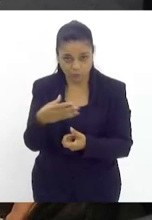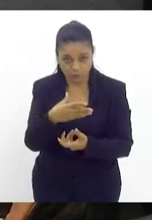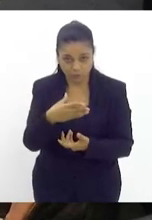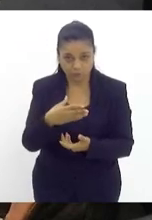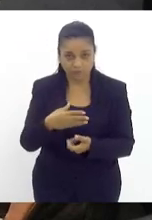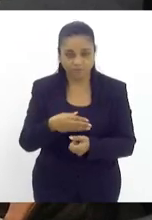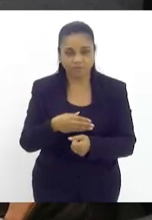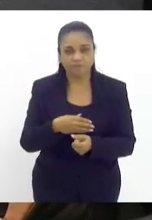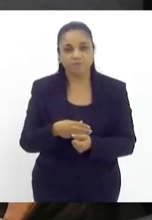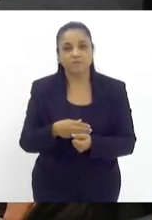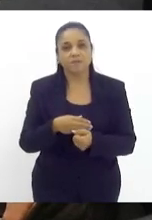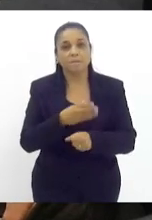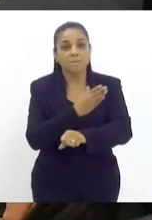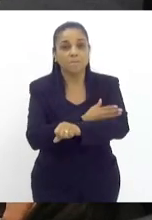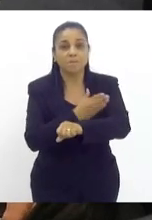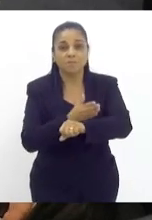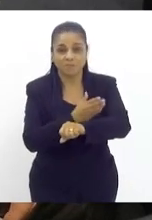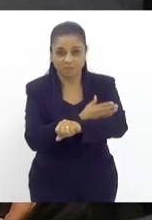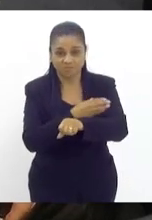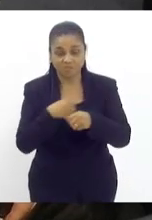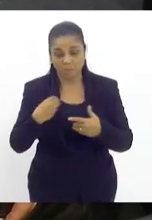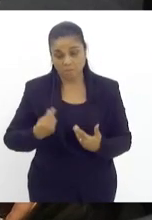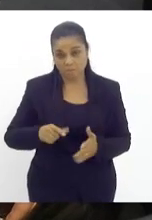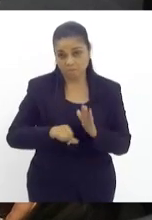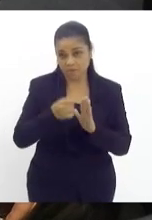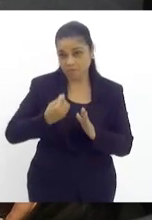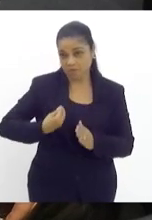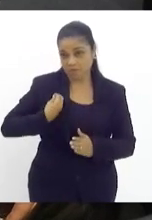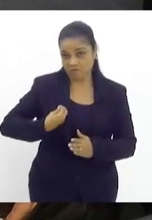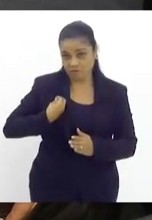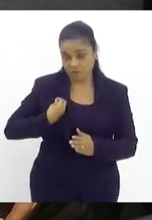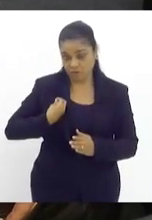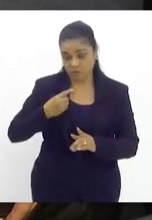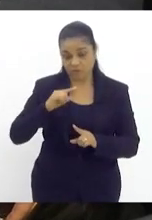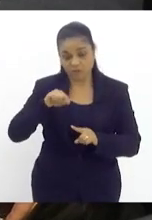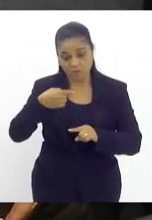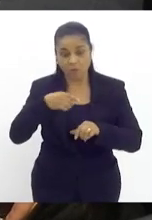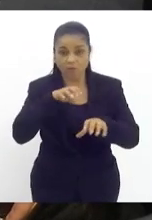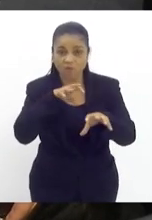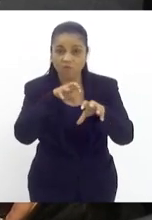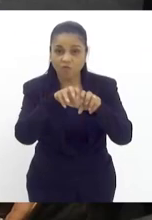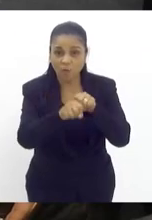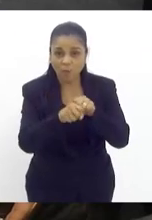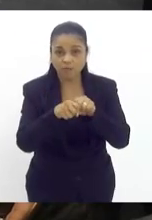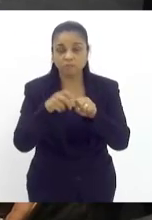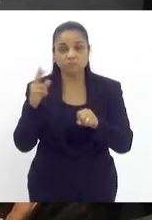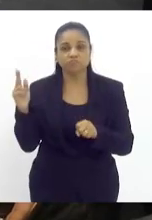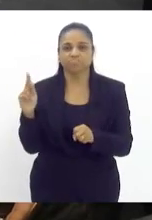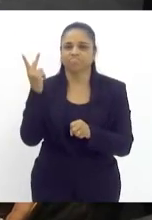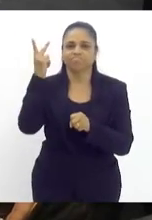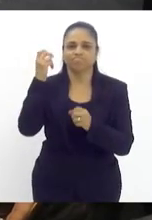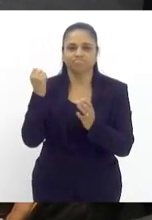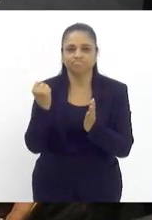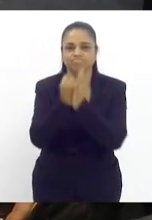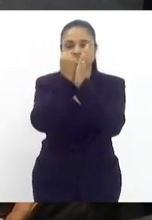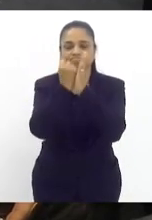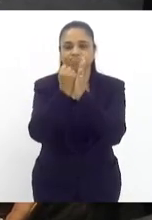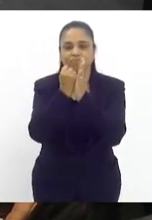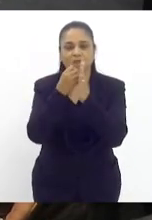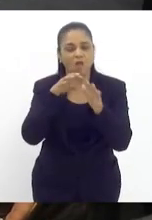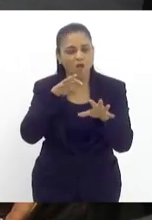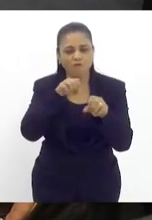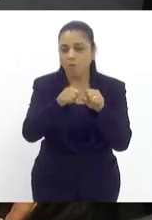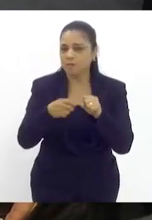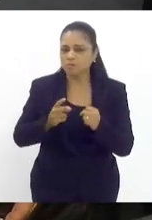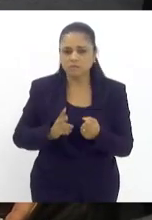Em primeiro lugar, vivendo, né? Segundo, se formando para consolidar esses valores. A formação é contínua. Eu estou